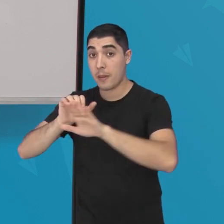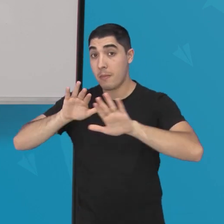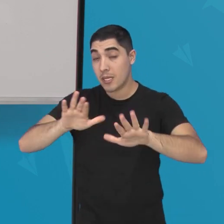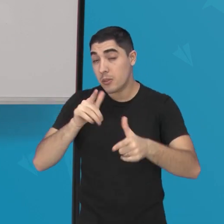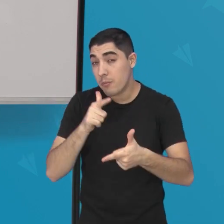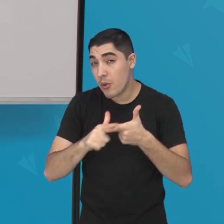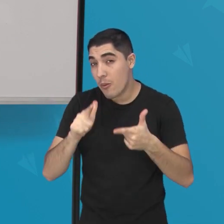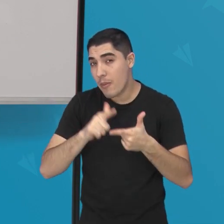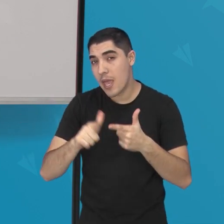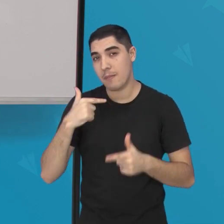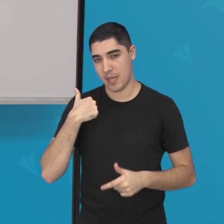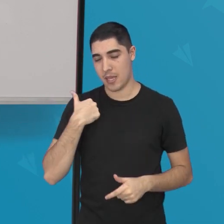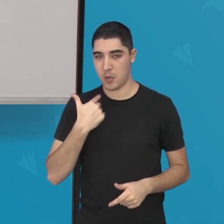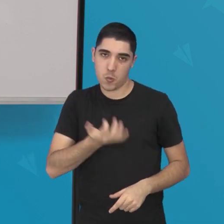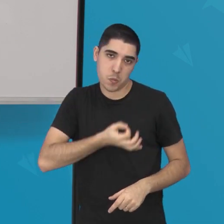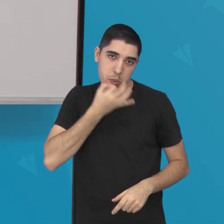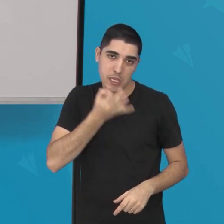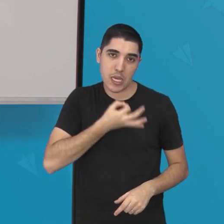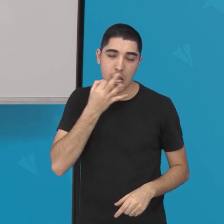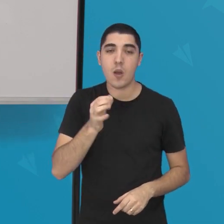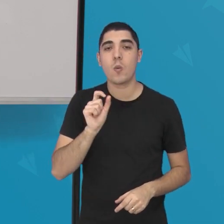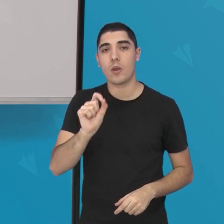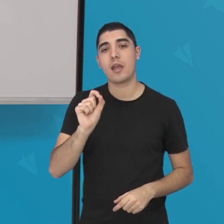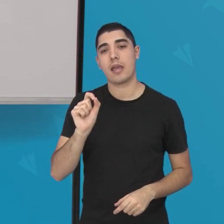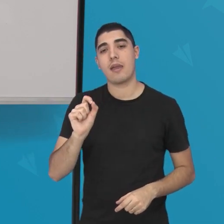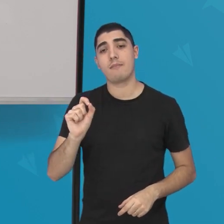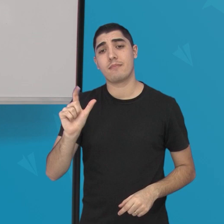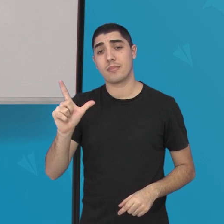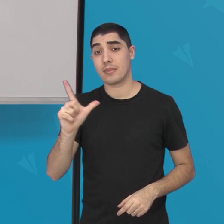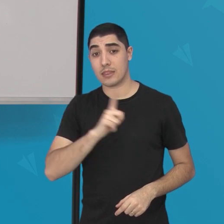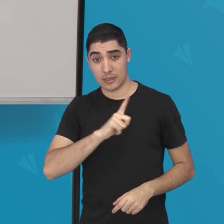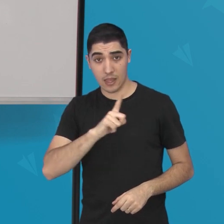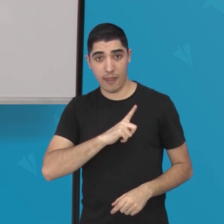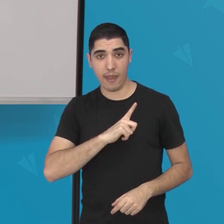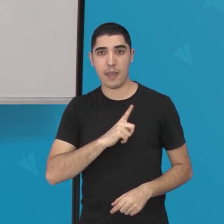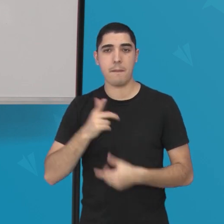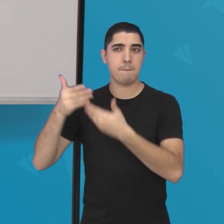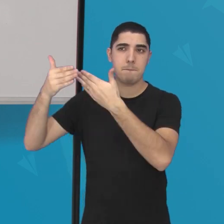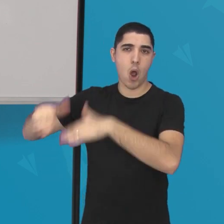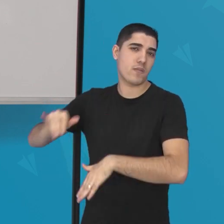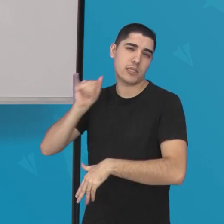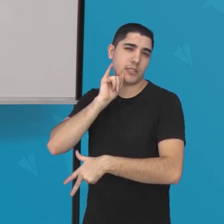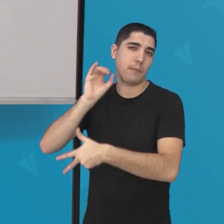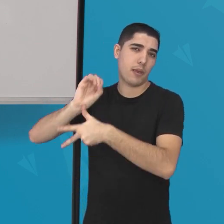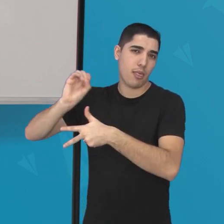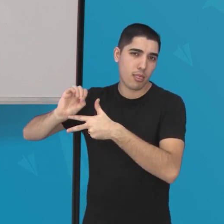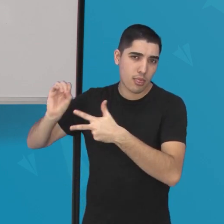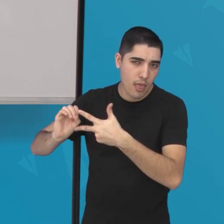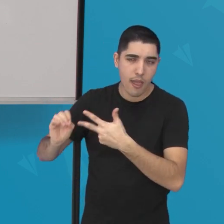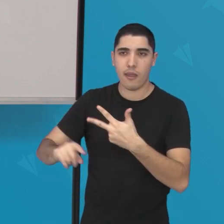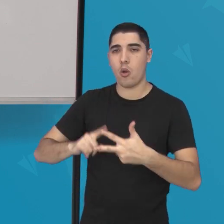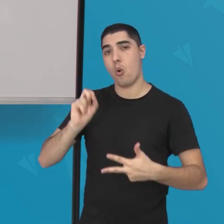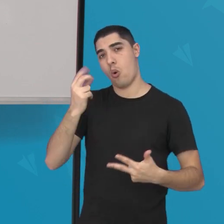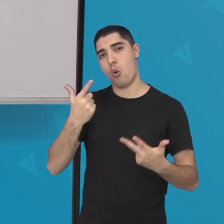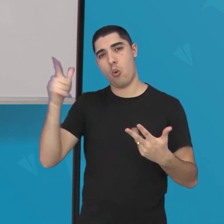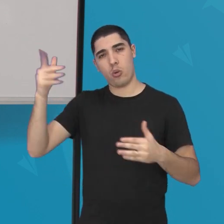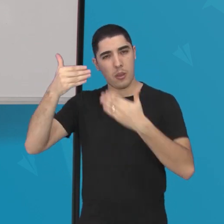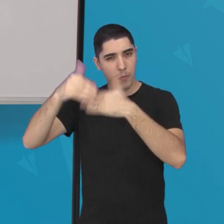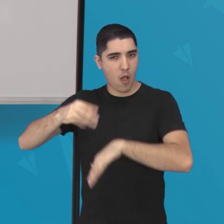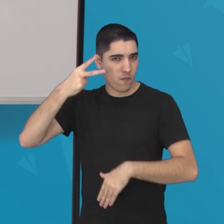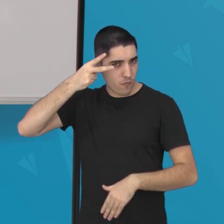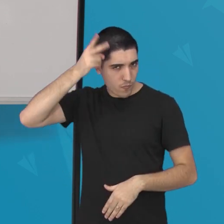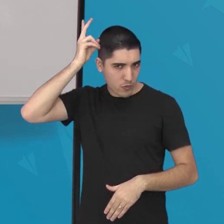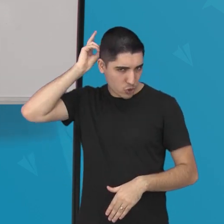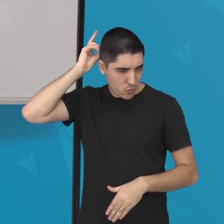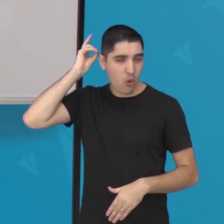né? O problema assim que eu vejo é que assim existem provas tipo Enem, vestibulares que não